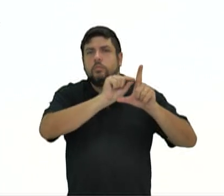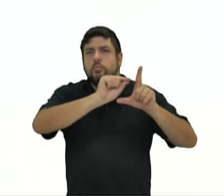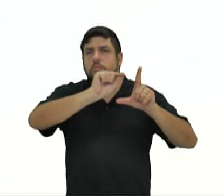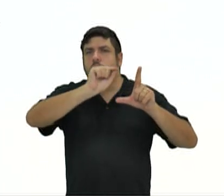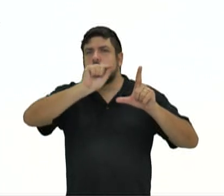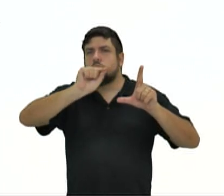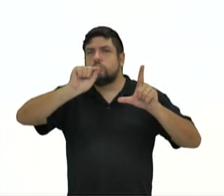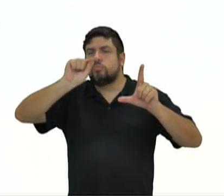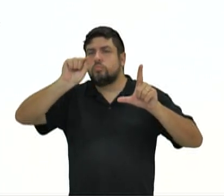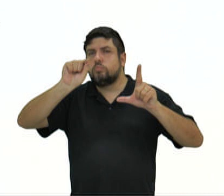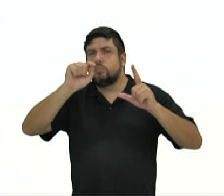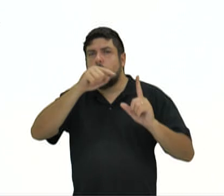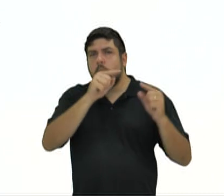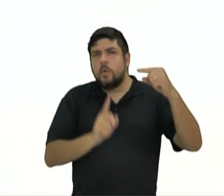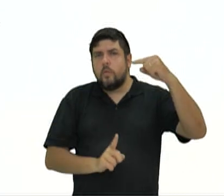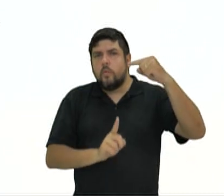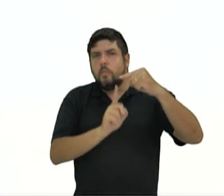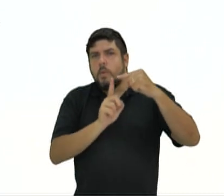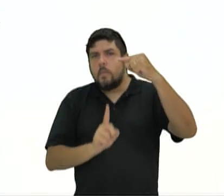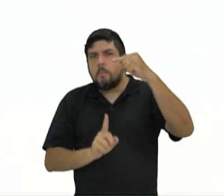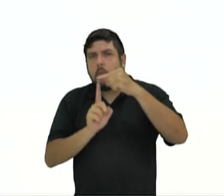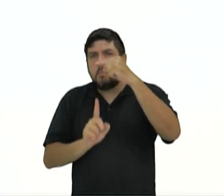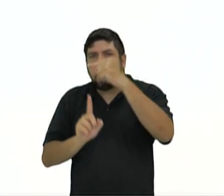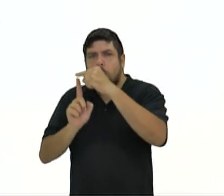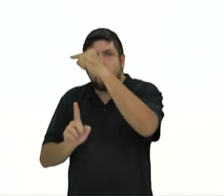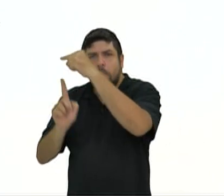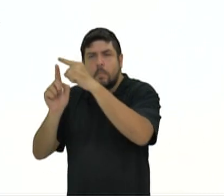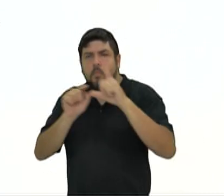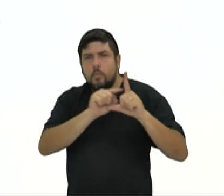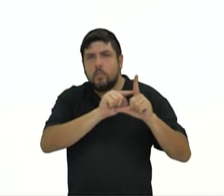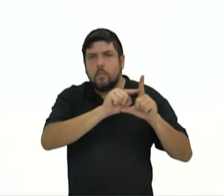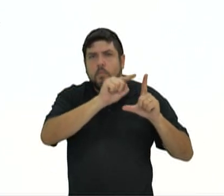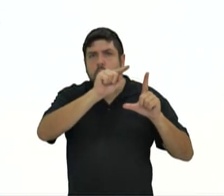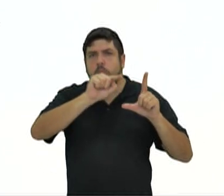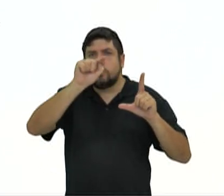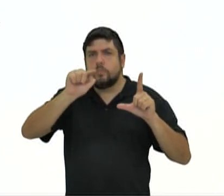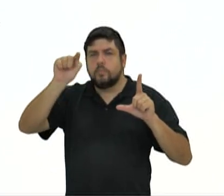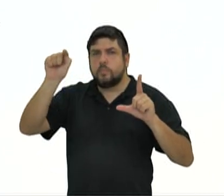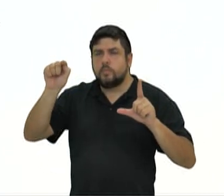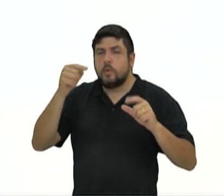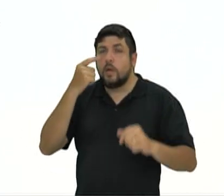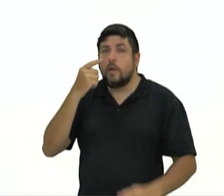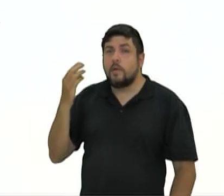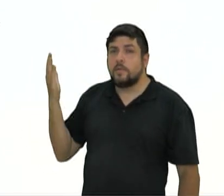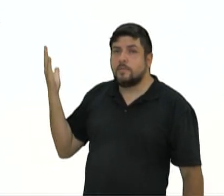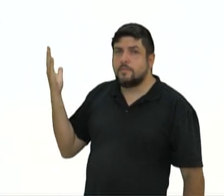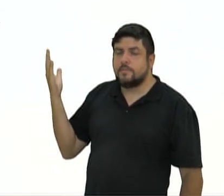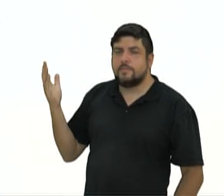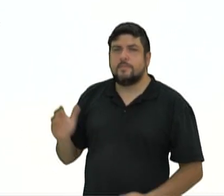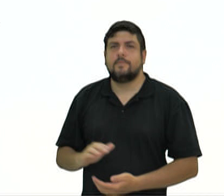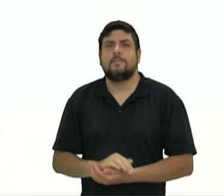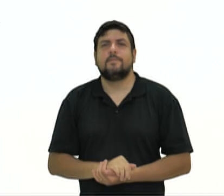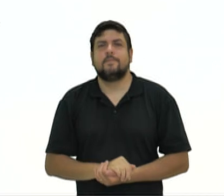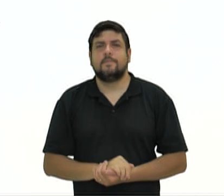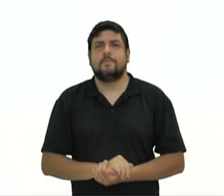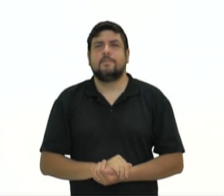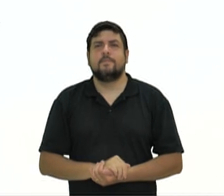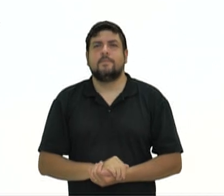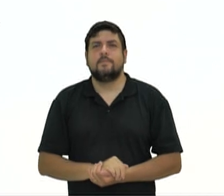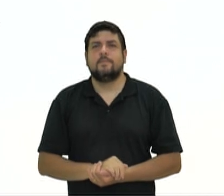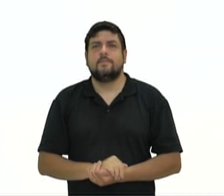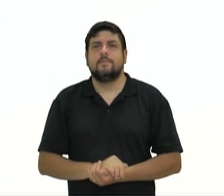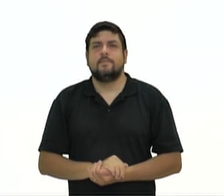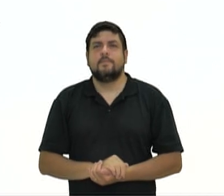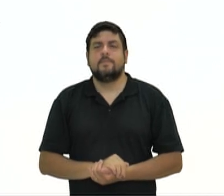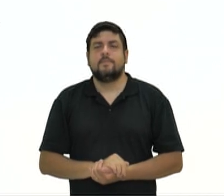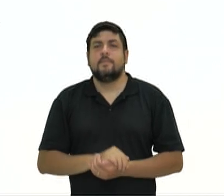das informações que foram postas no gráfico. Olha aqui como é que ficou o nosso gráfico. Como a prof falou